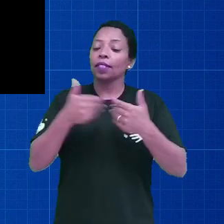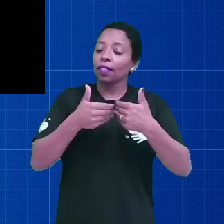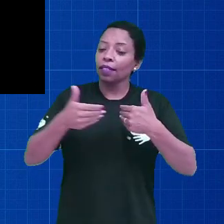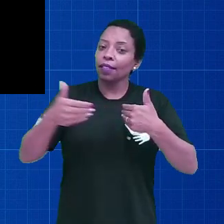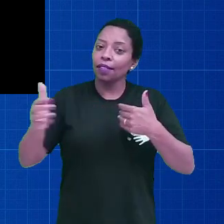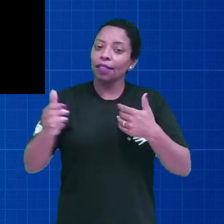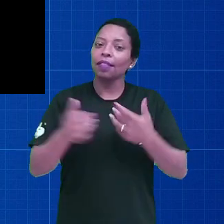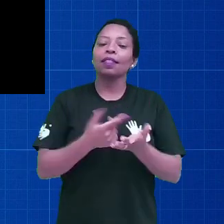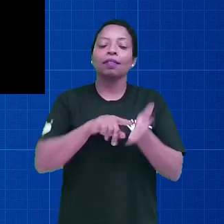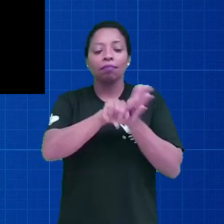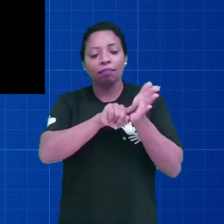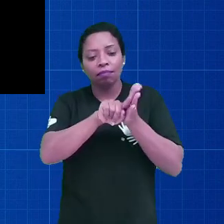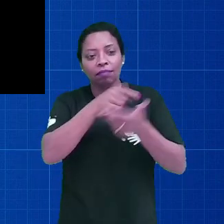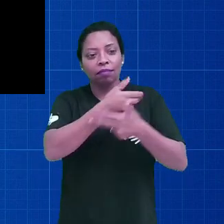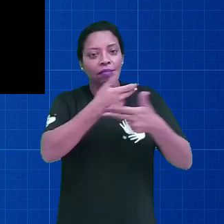de várias